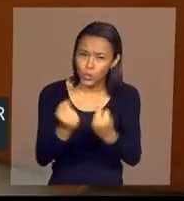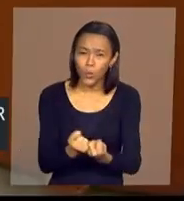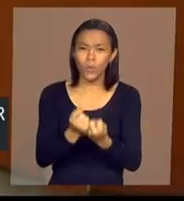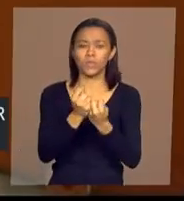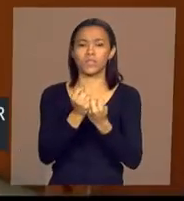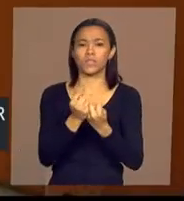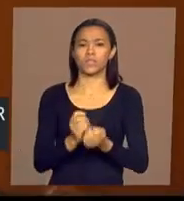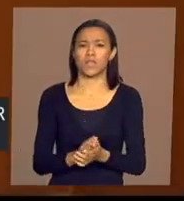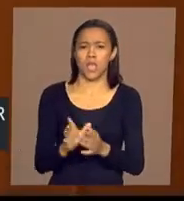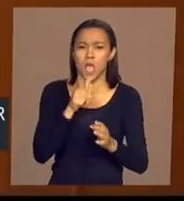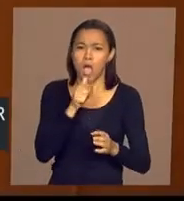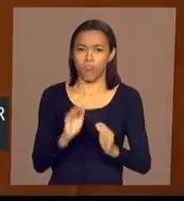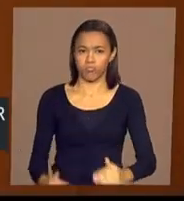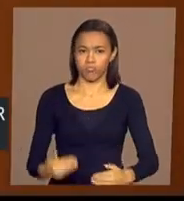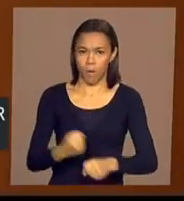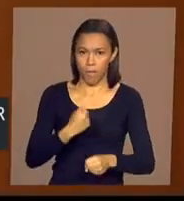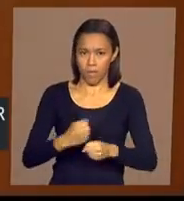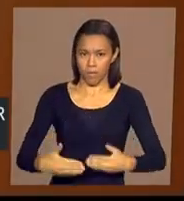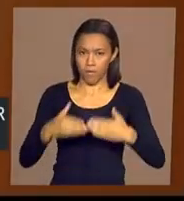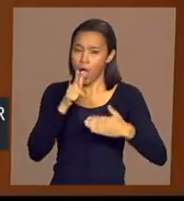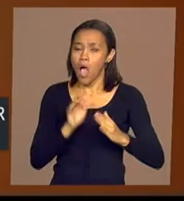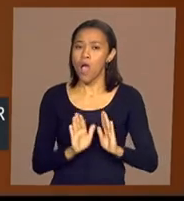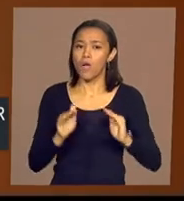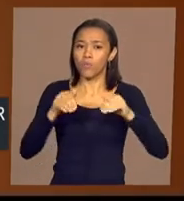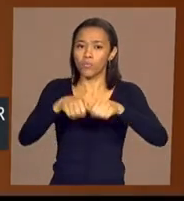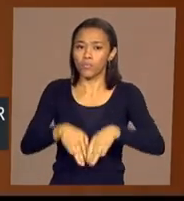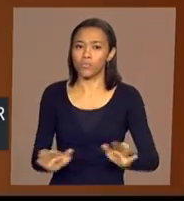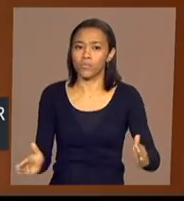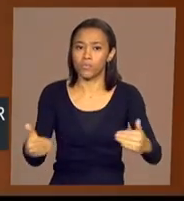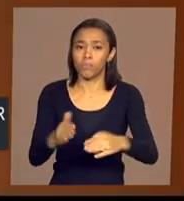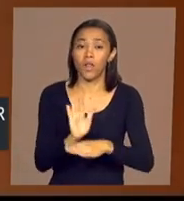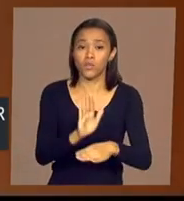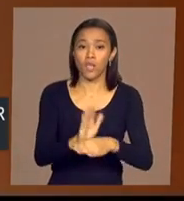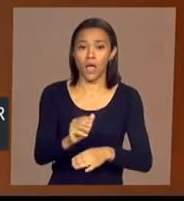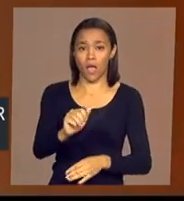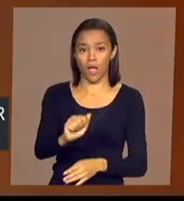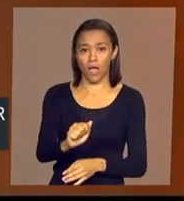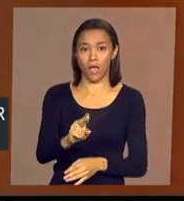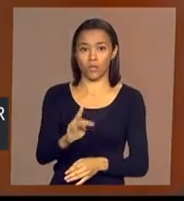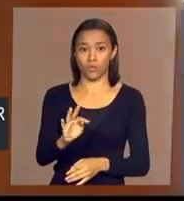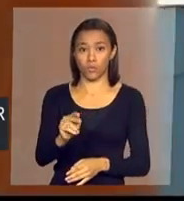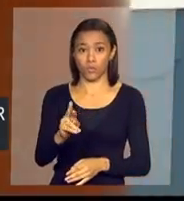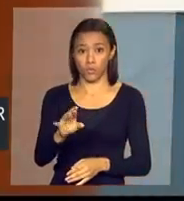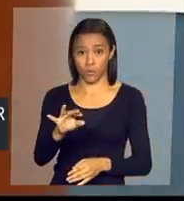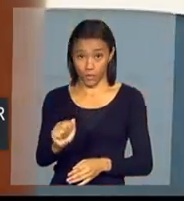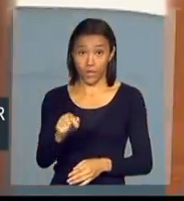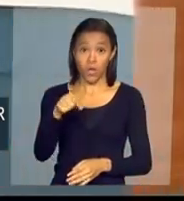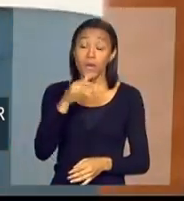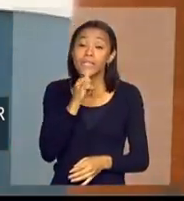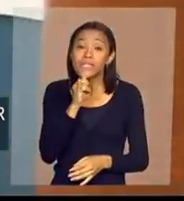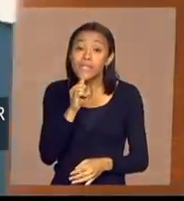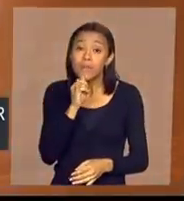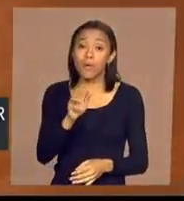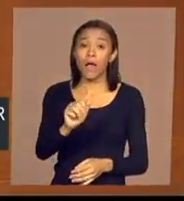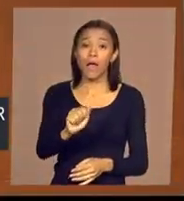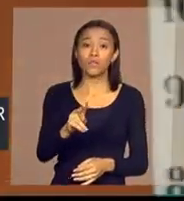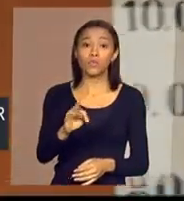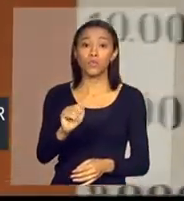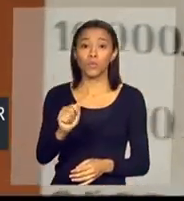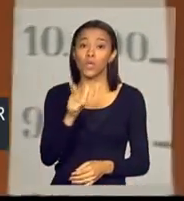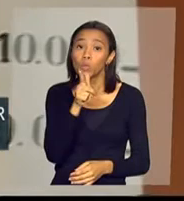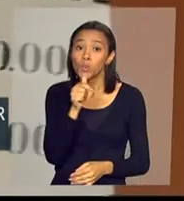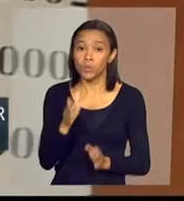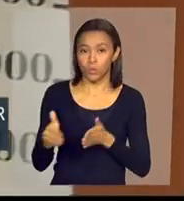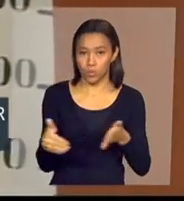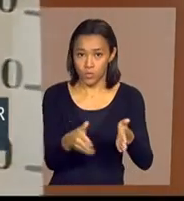como esta está garantida a perenização de todas as barragens através desse sistema de adutoras. Como exemplo, a adutora do São Francisco,